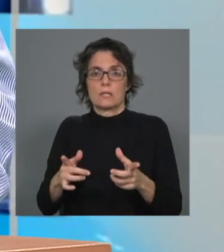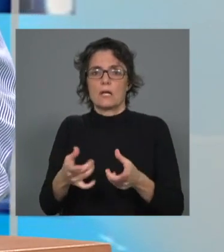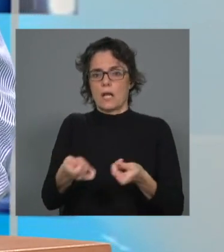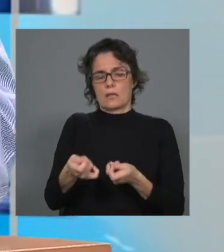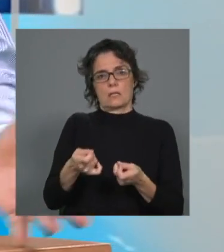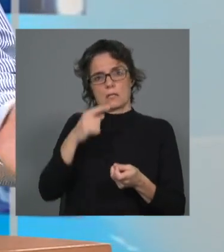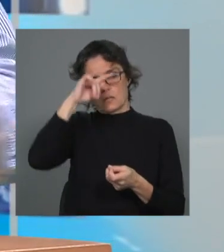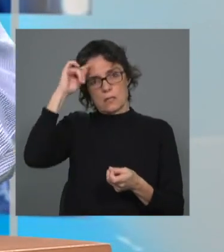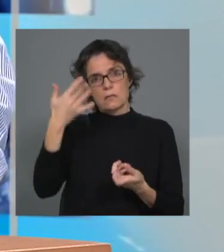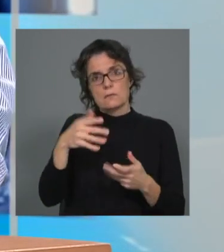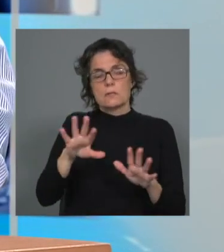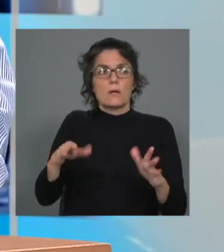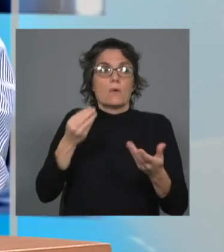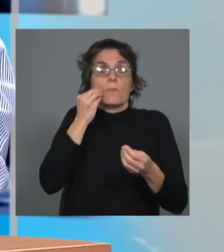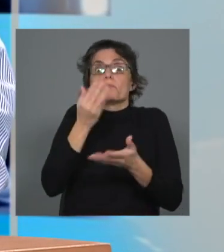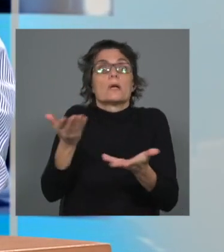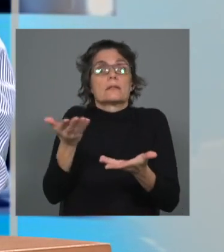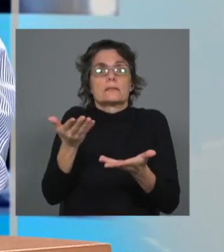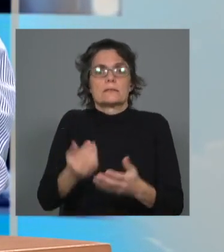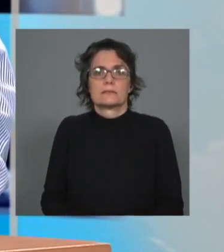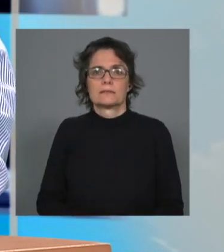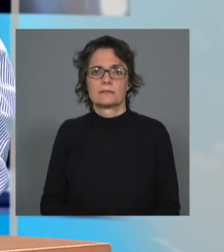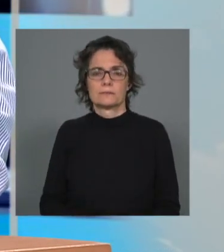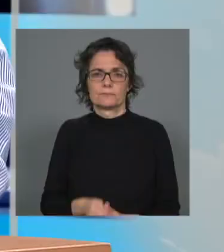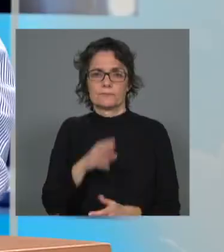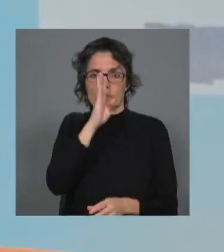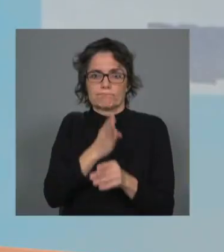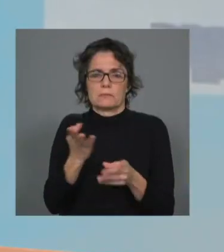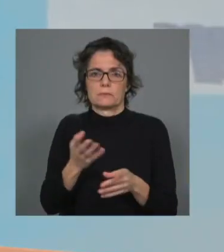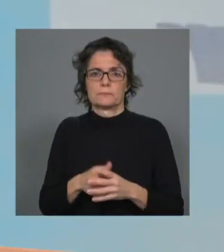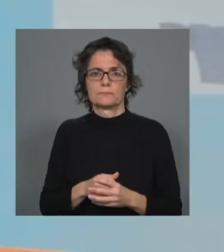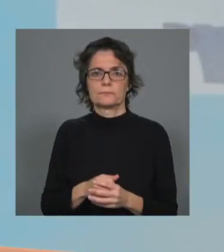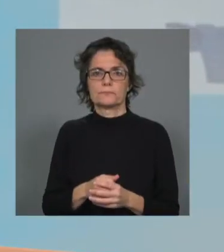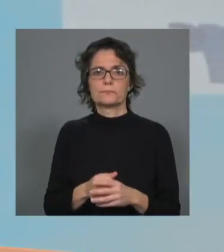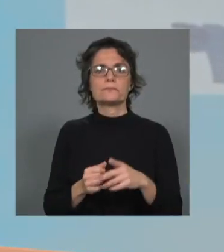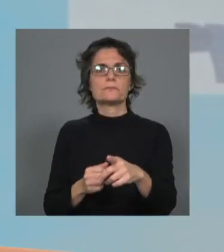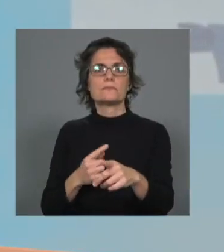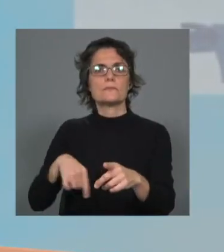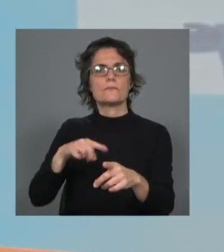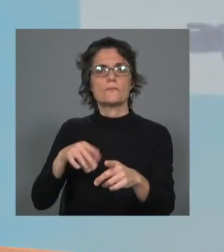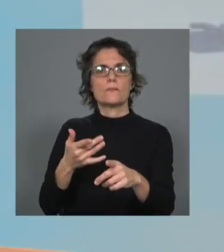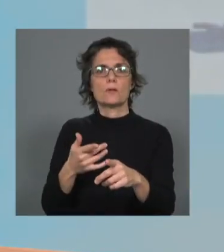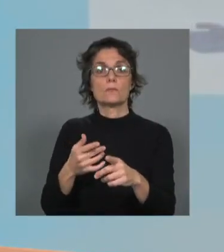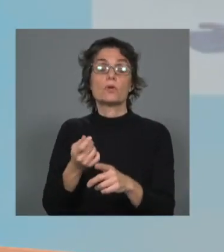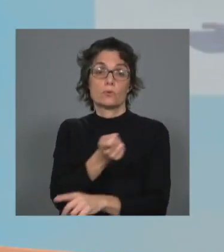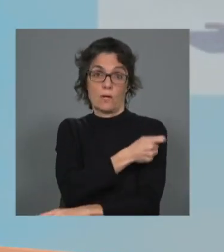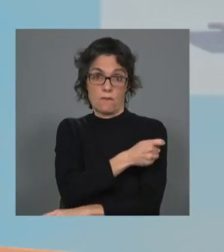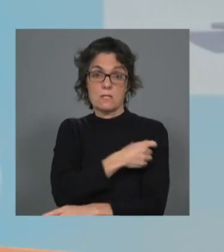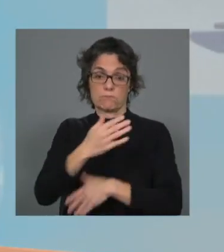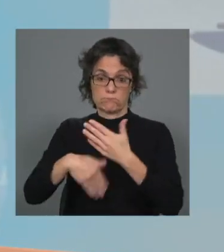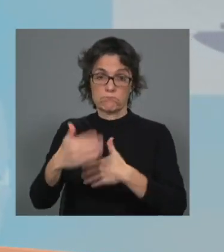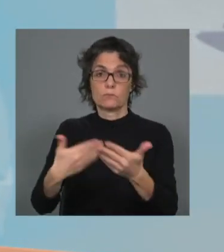desejável, mas pronto, é a que temos e é essa que temos que trabalhar. Entretanto, o processo de vacinação vai avançando e avança agora também